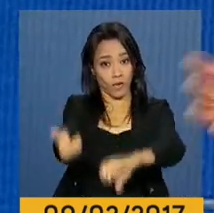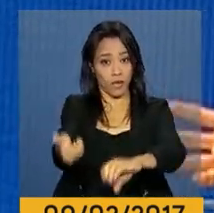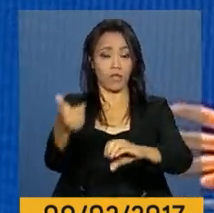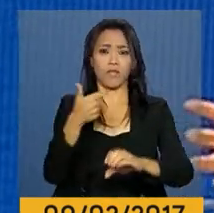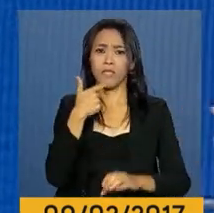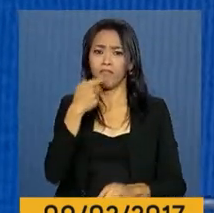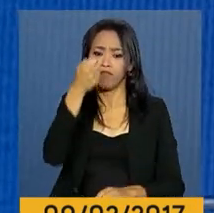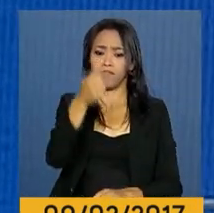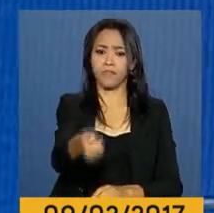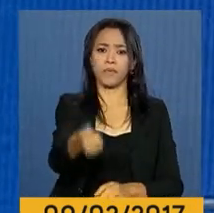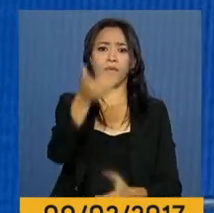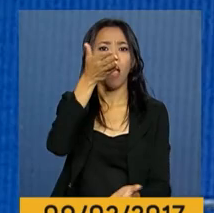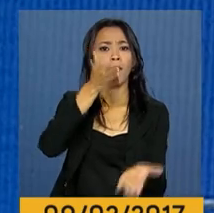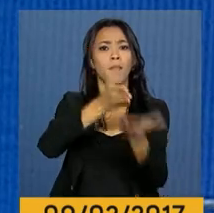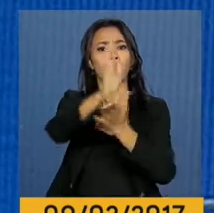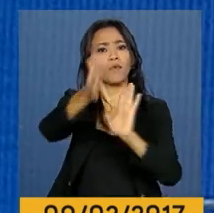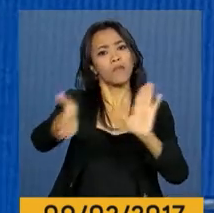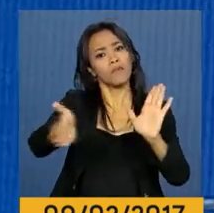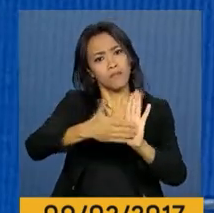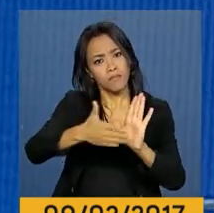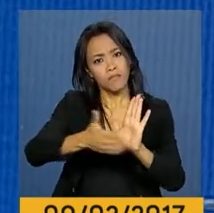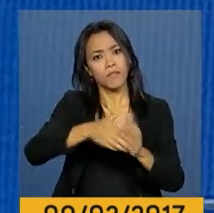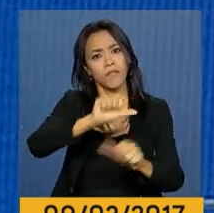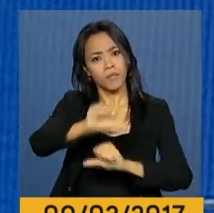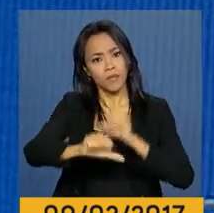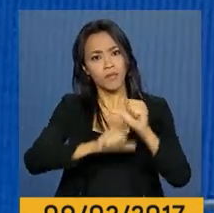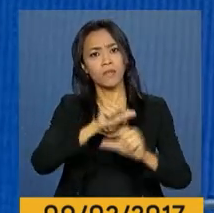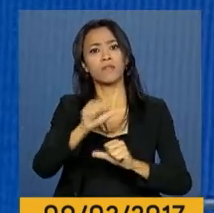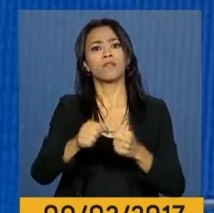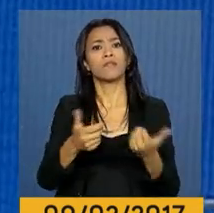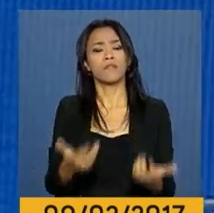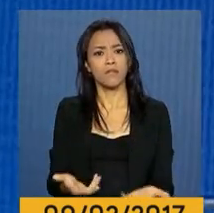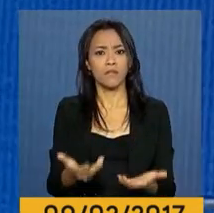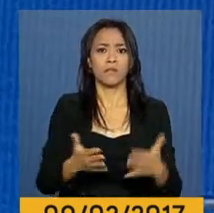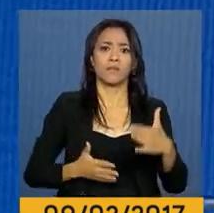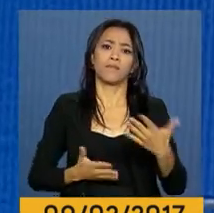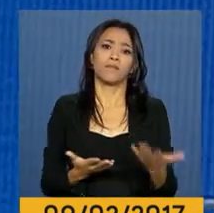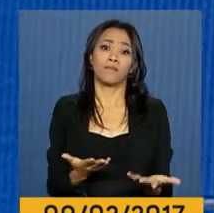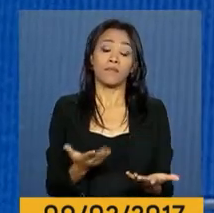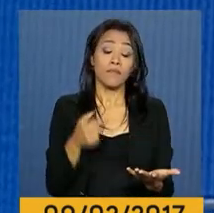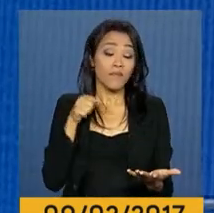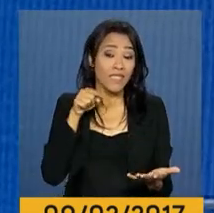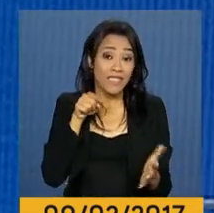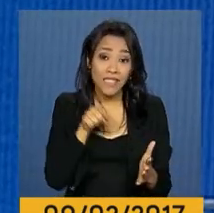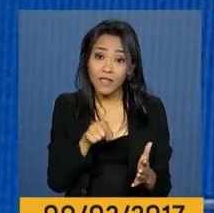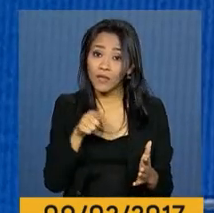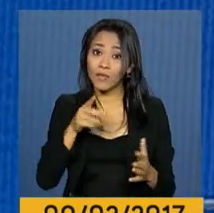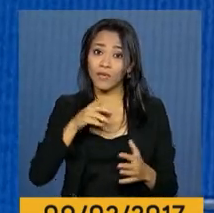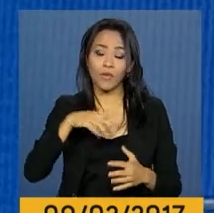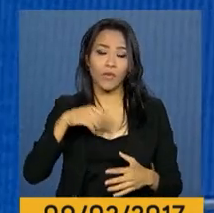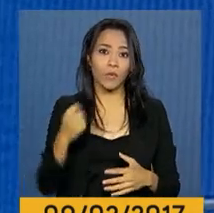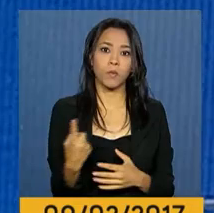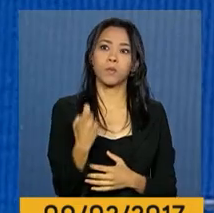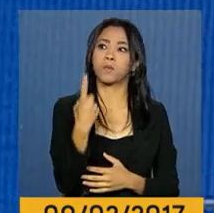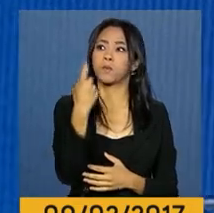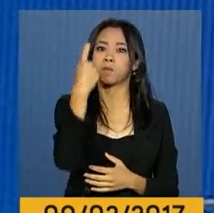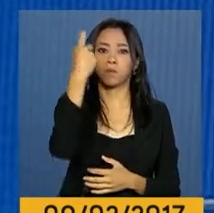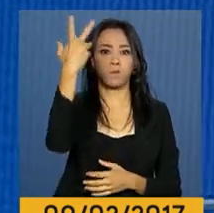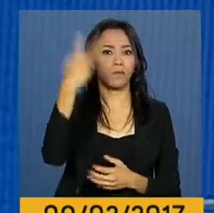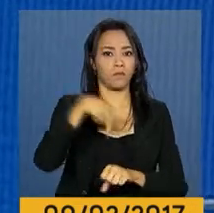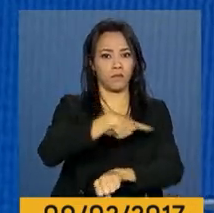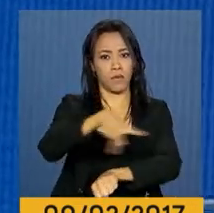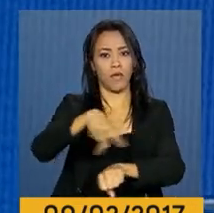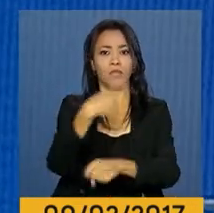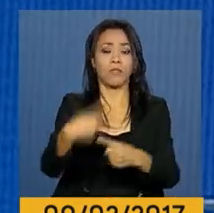aprovou essa reforma que é uma reforma de alguma maneira inédita no nosso país porque a tendência de